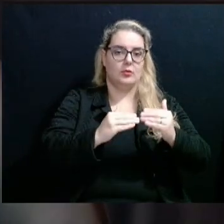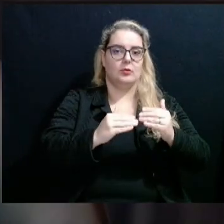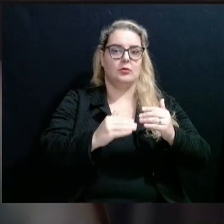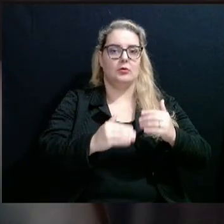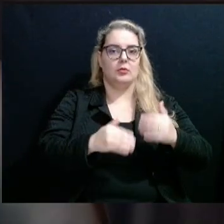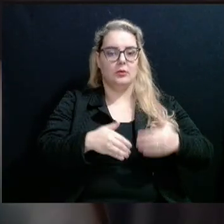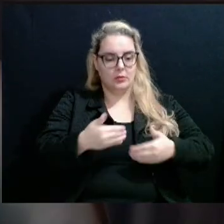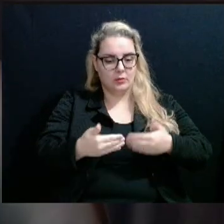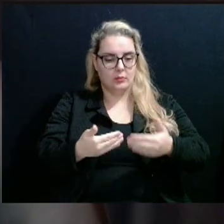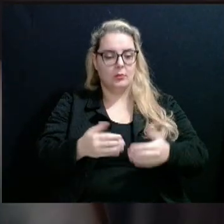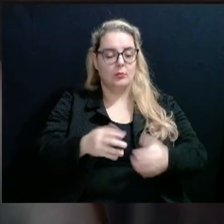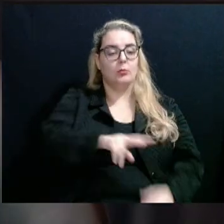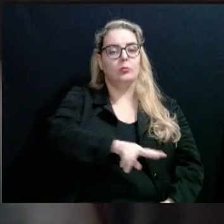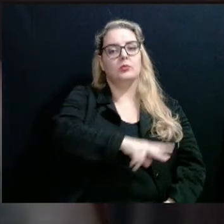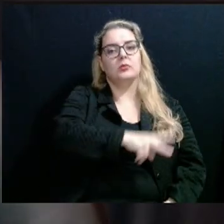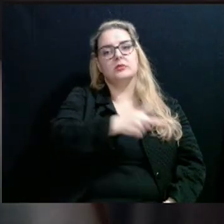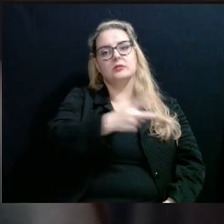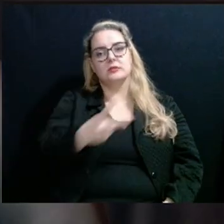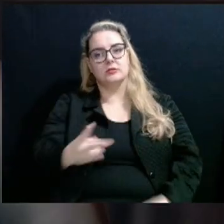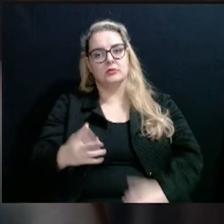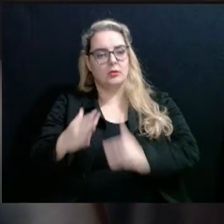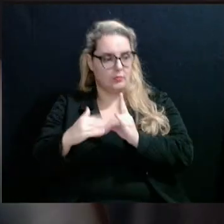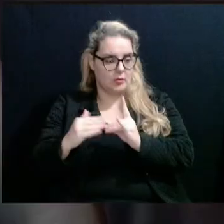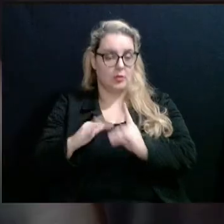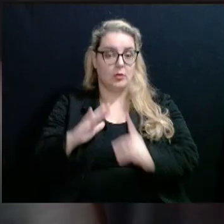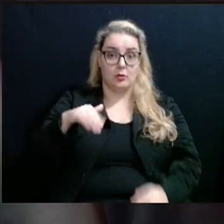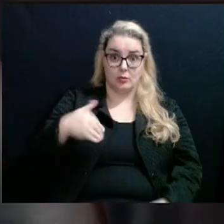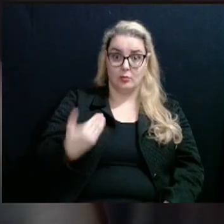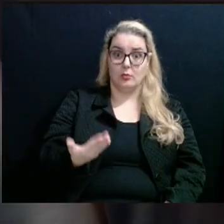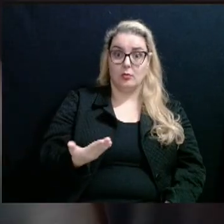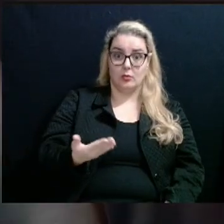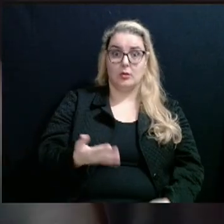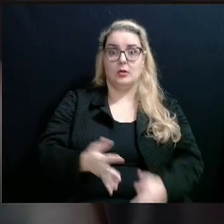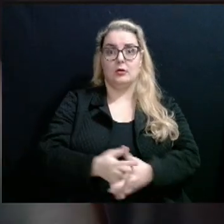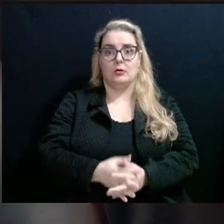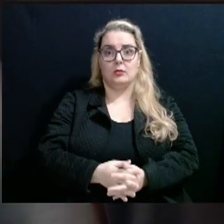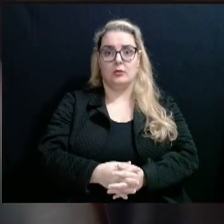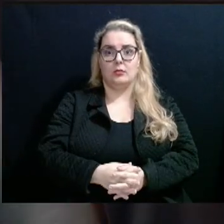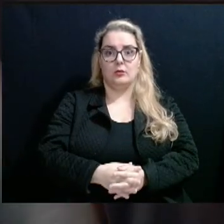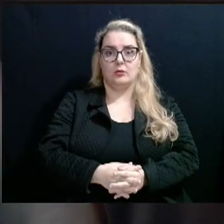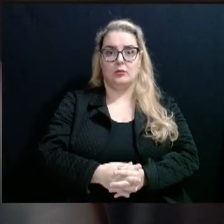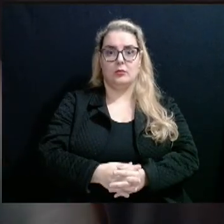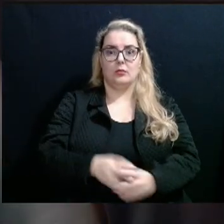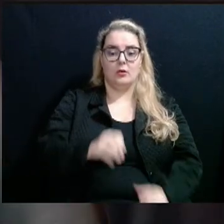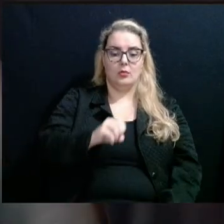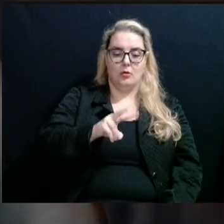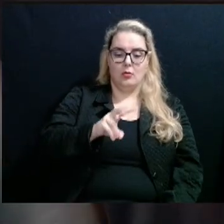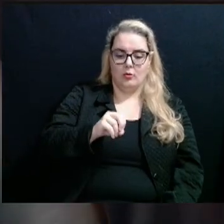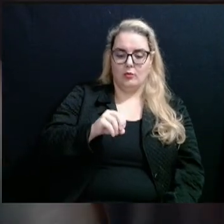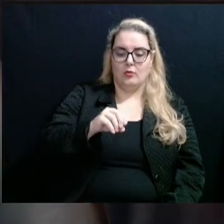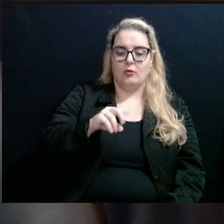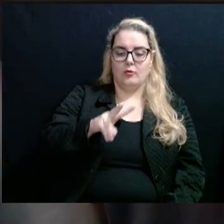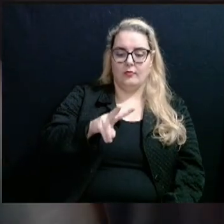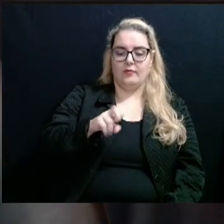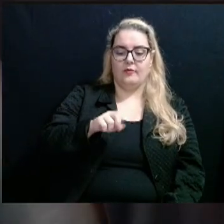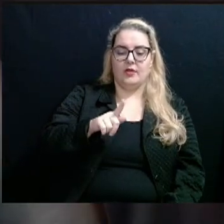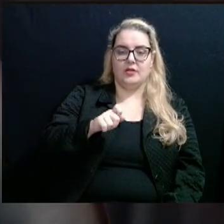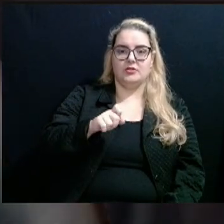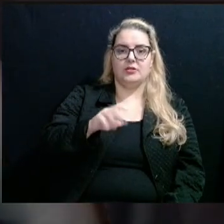veganismo. Quando você passa a ser ovo vegetariano, ovo-lacto vegetariano,